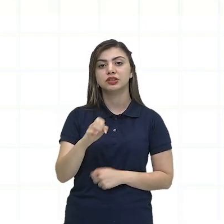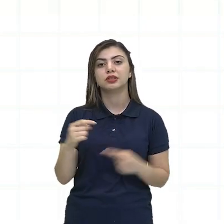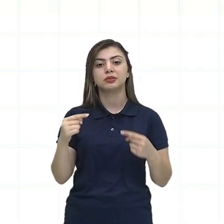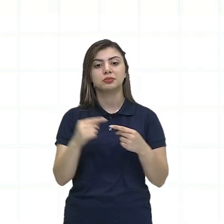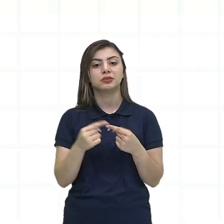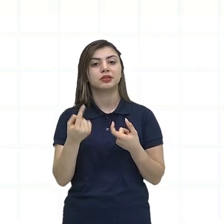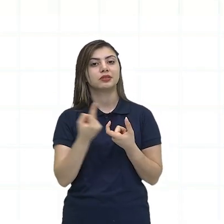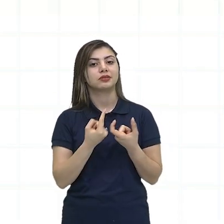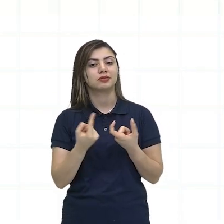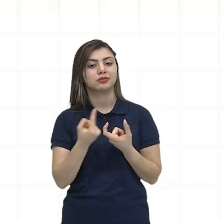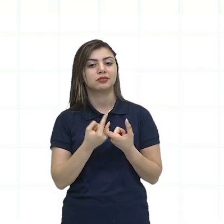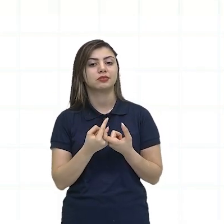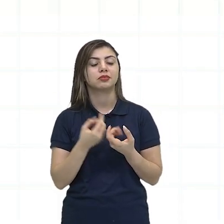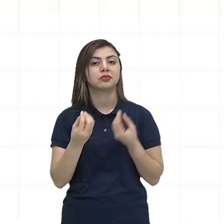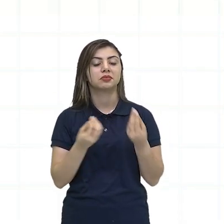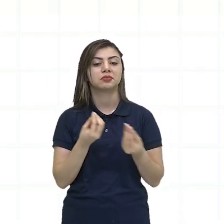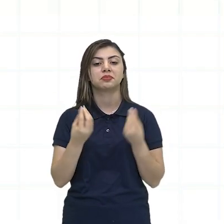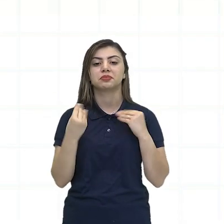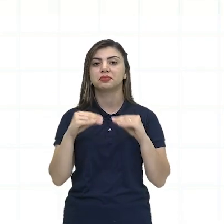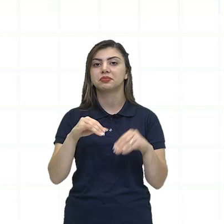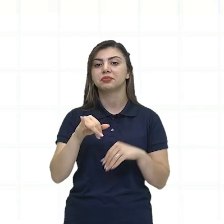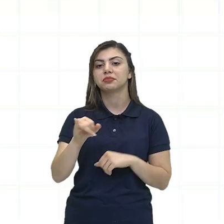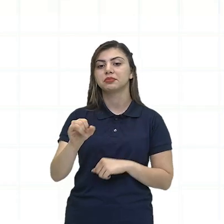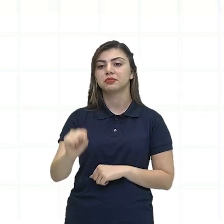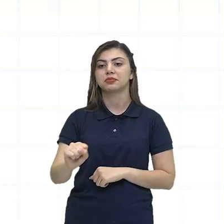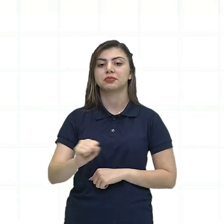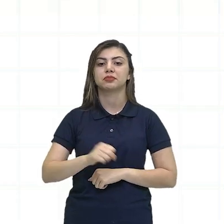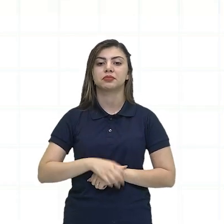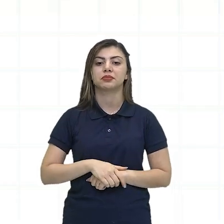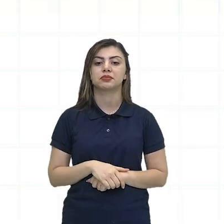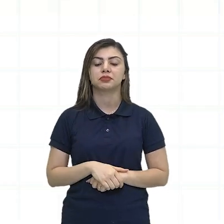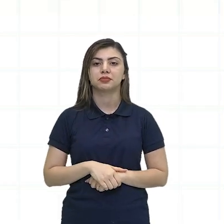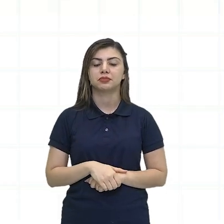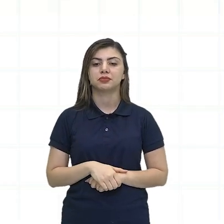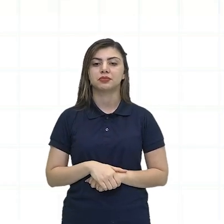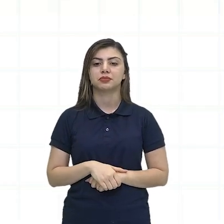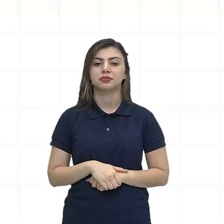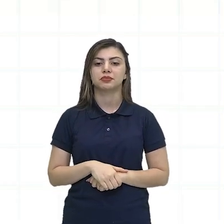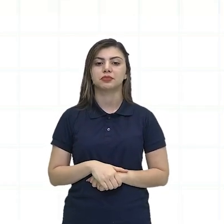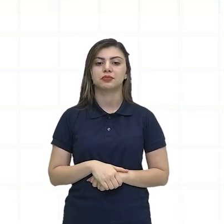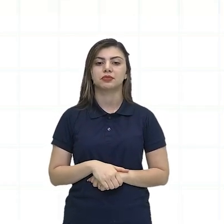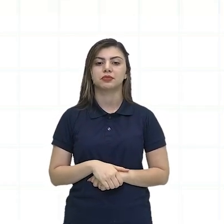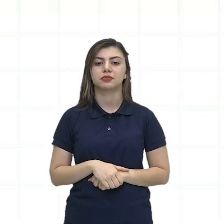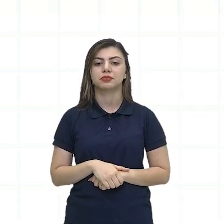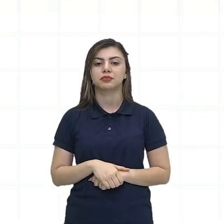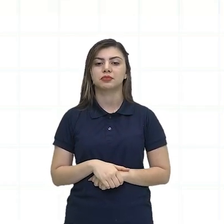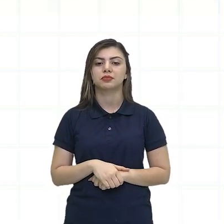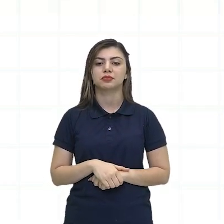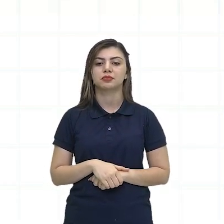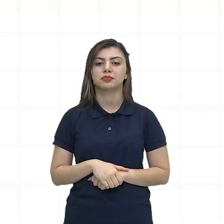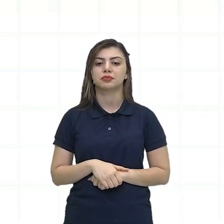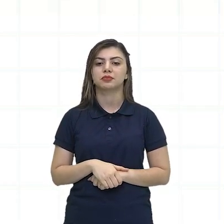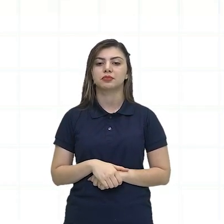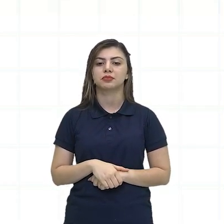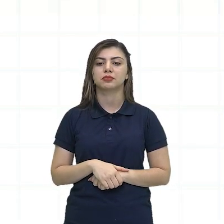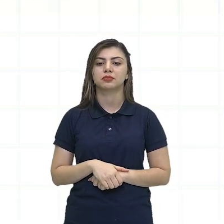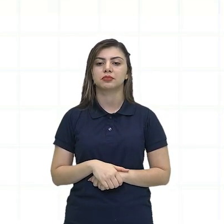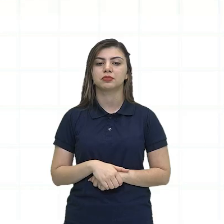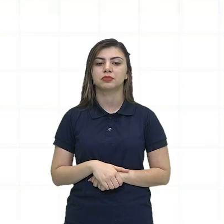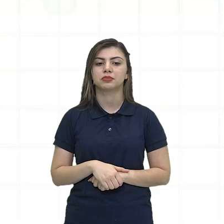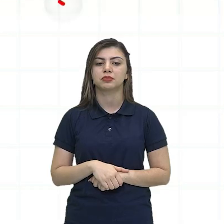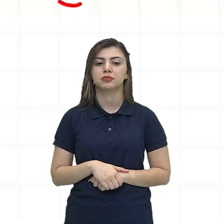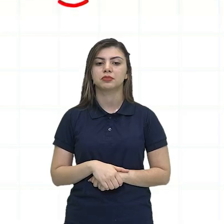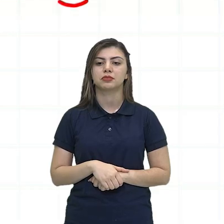também. Então, fica assim. She from Brazil and my father. Mais uma palavra aqui